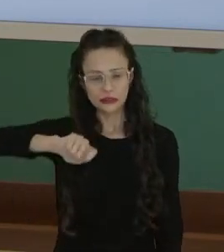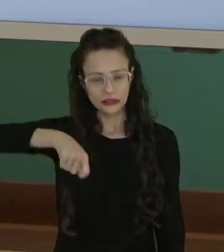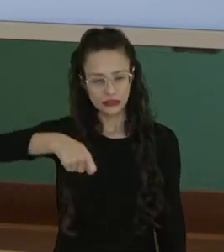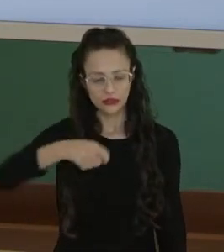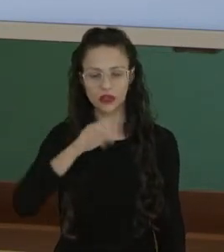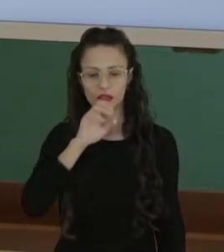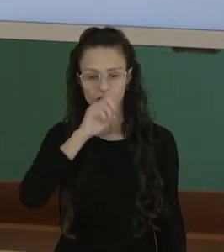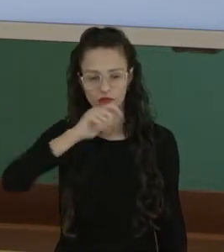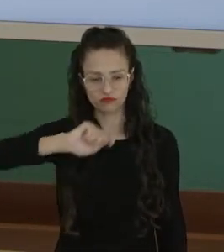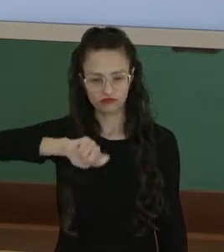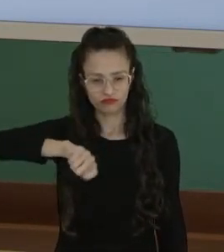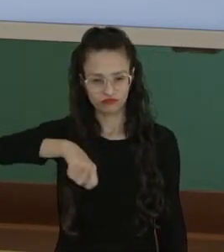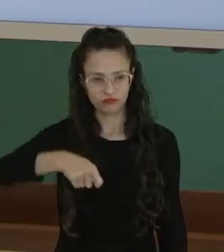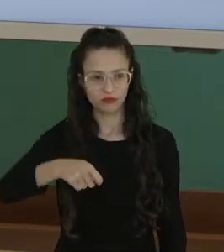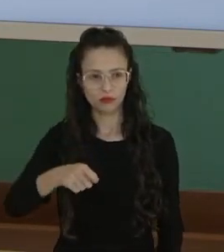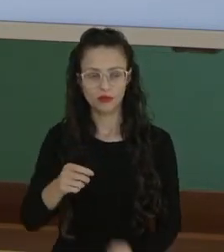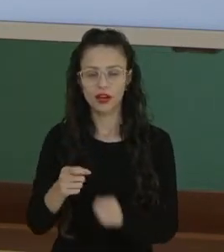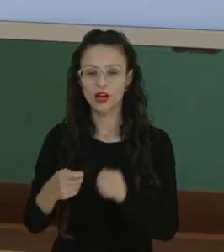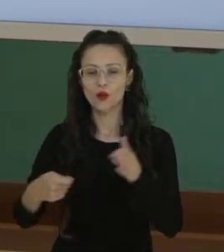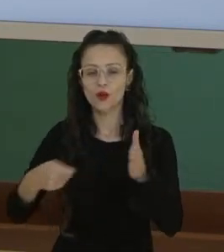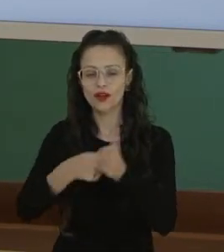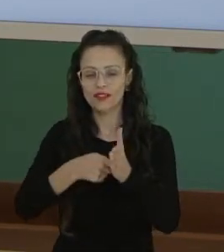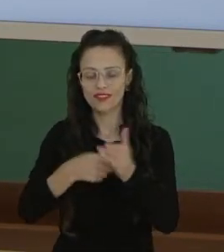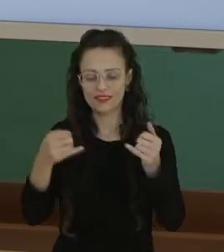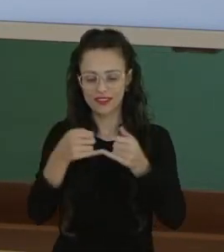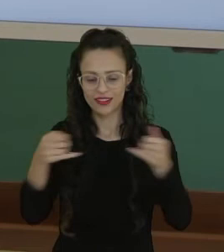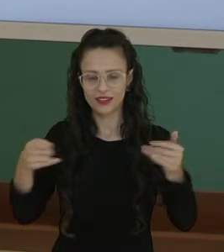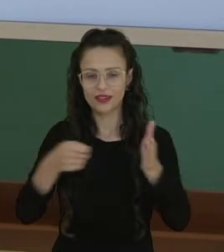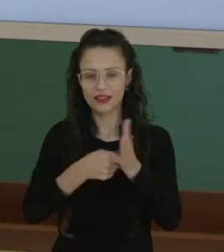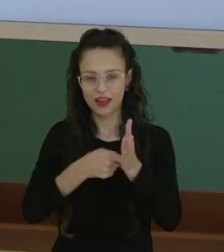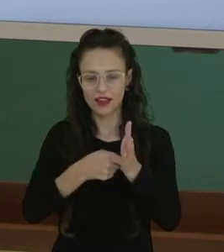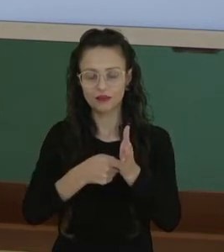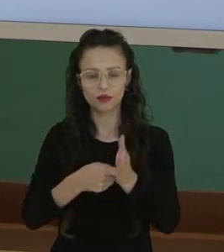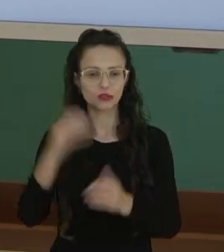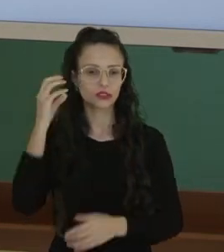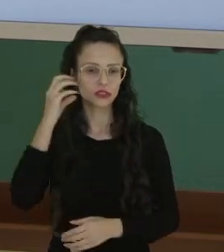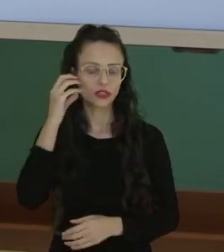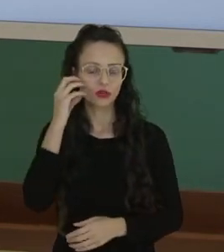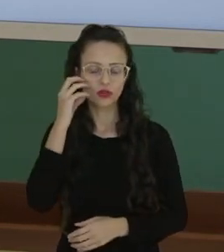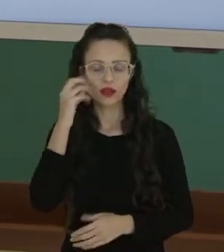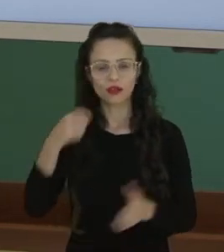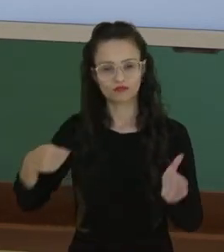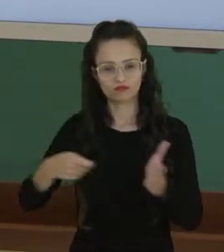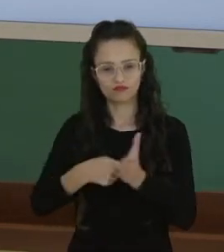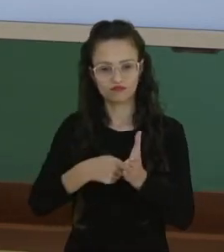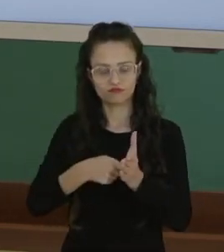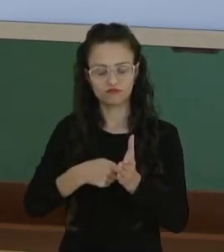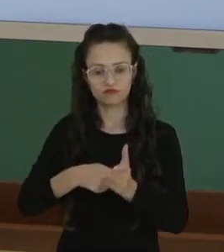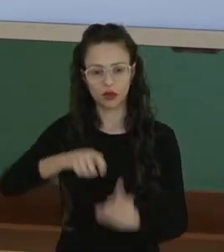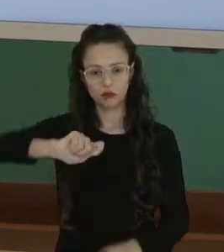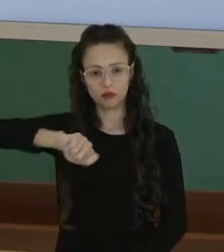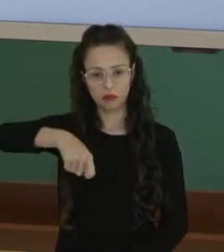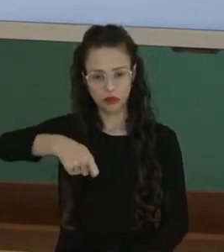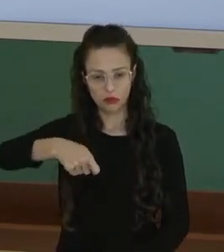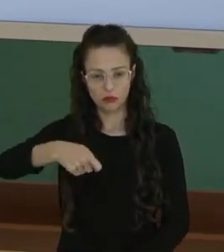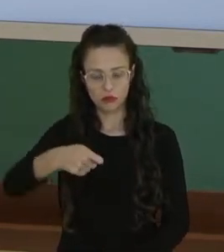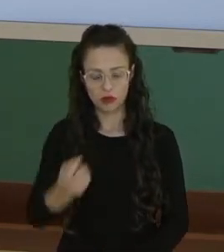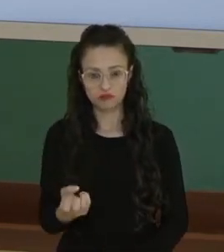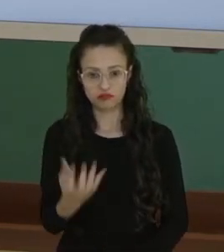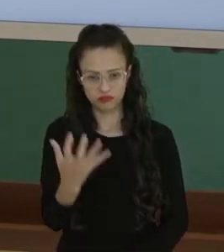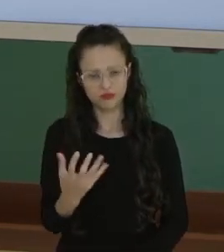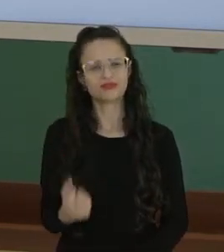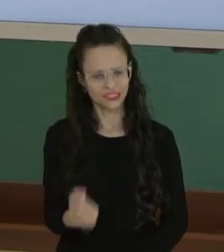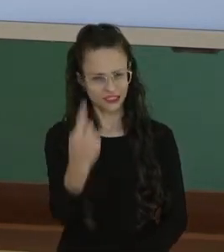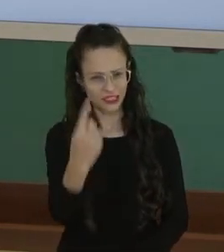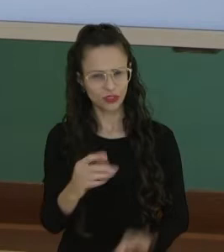Você tem um cabo de um smartphone aí que está sendo conectado no limão e dá a ideia de que o limão acendeu. Né? Estranho